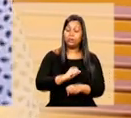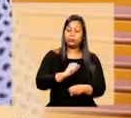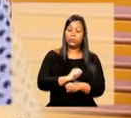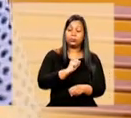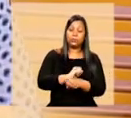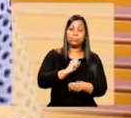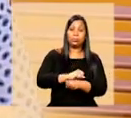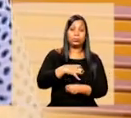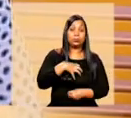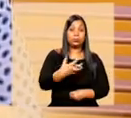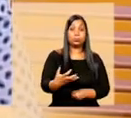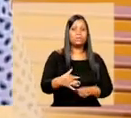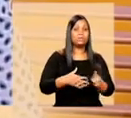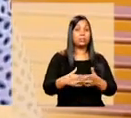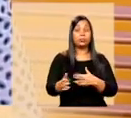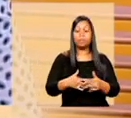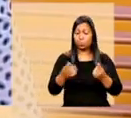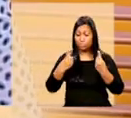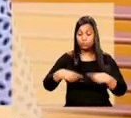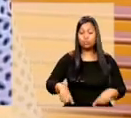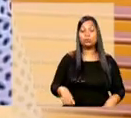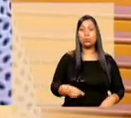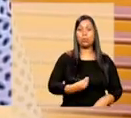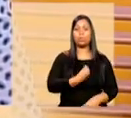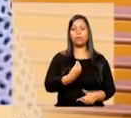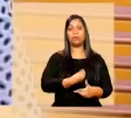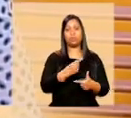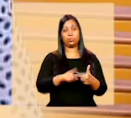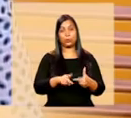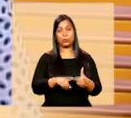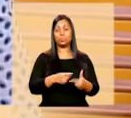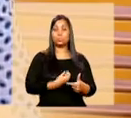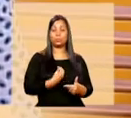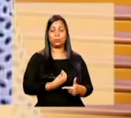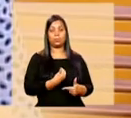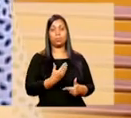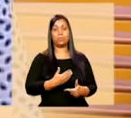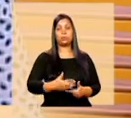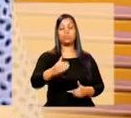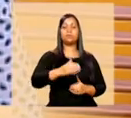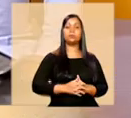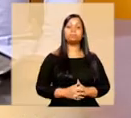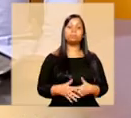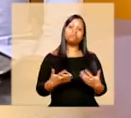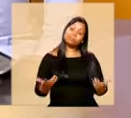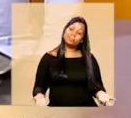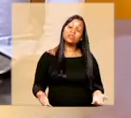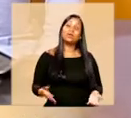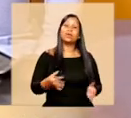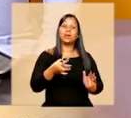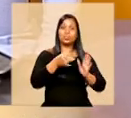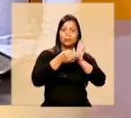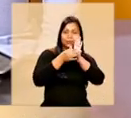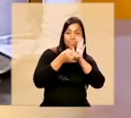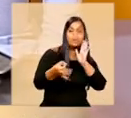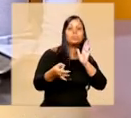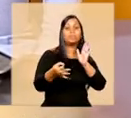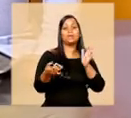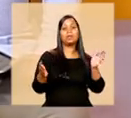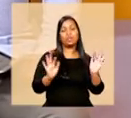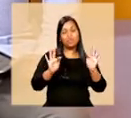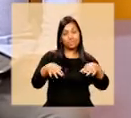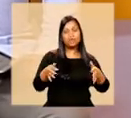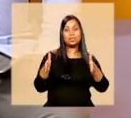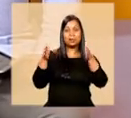esperando, sabe? Independente do órgão que seja, uma segunda chance para poder viver. Bom, é com esse depoimento inspirador